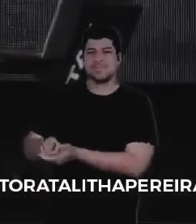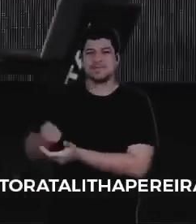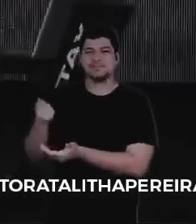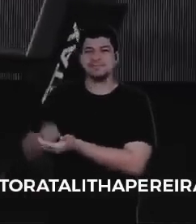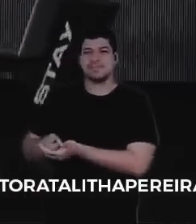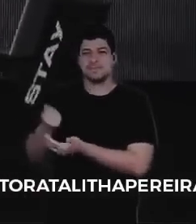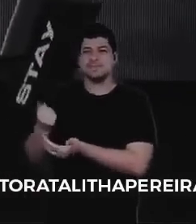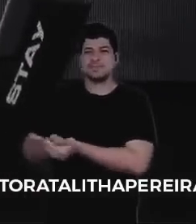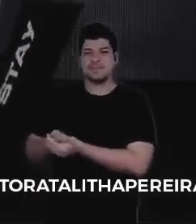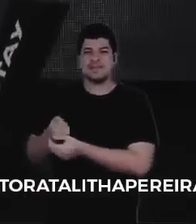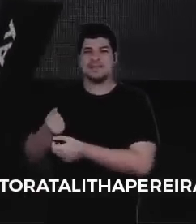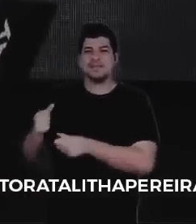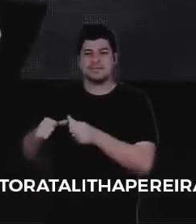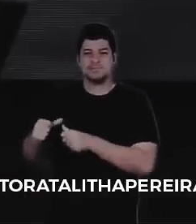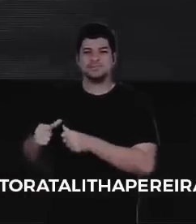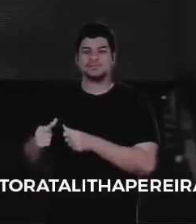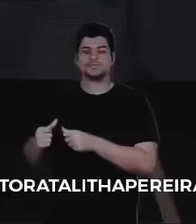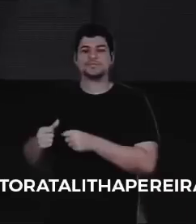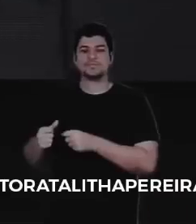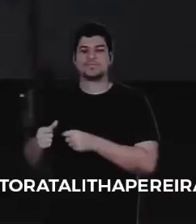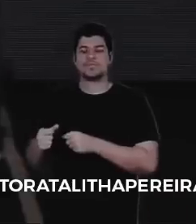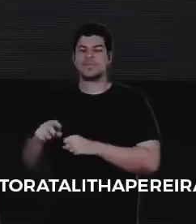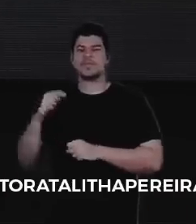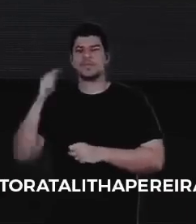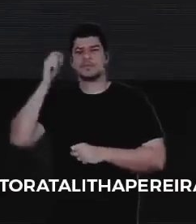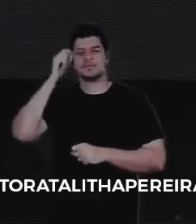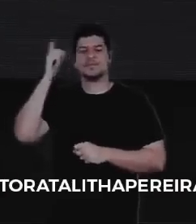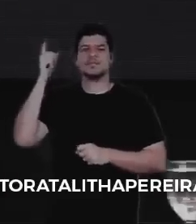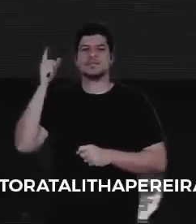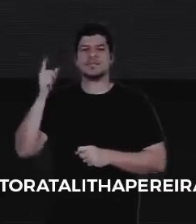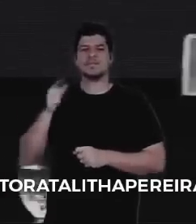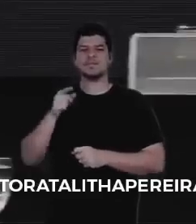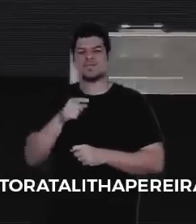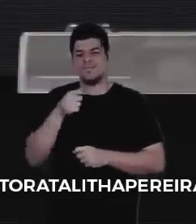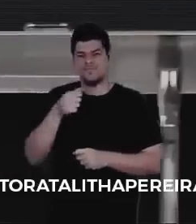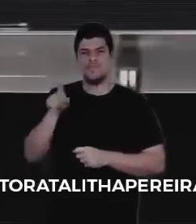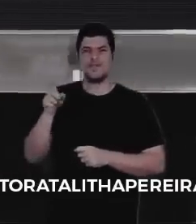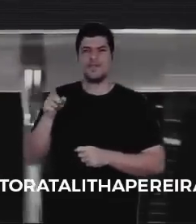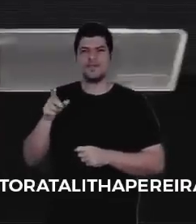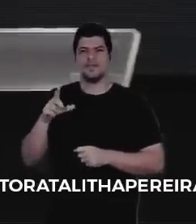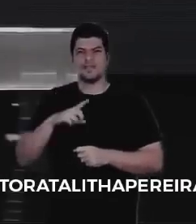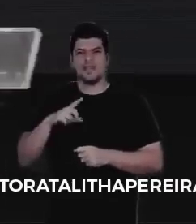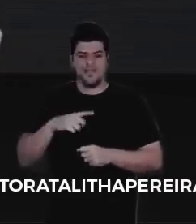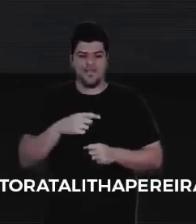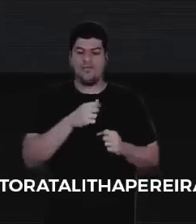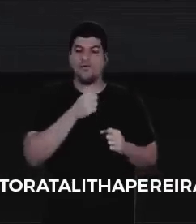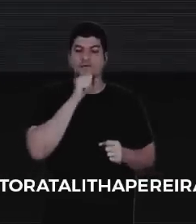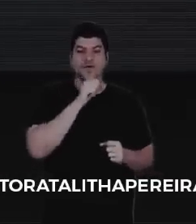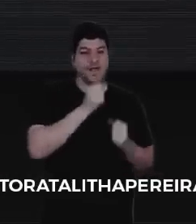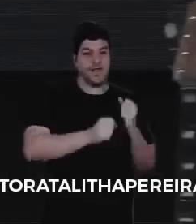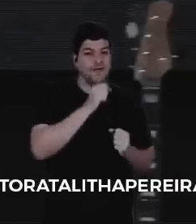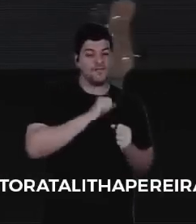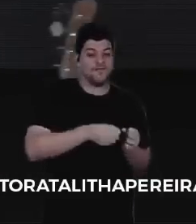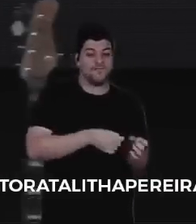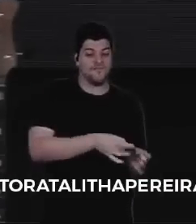tivesse comprado um carro novo. Então aí você vai, vende o seu velho, você compra o